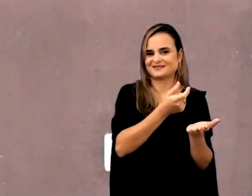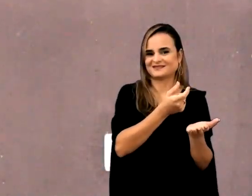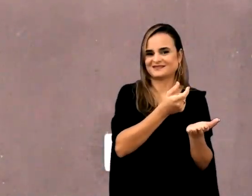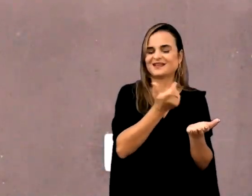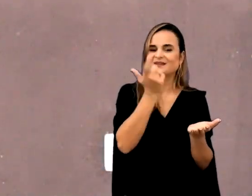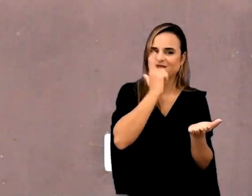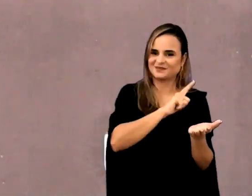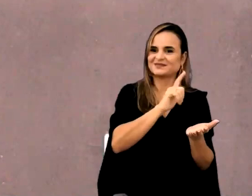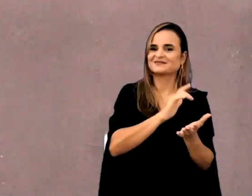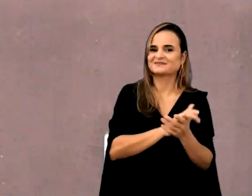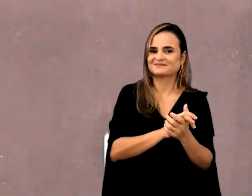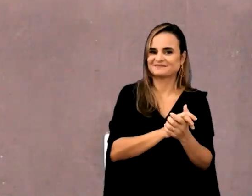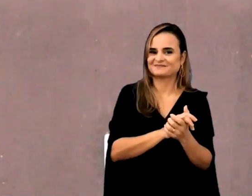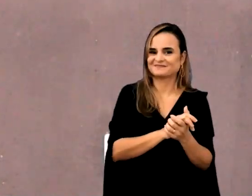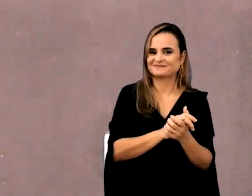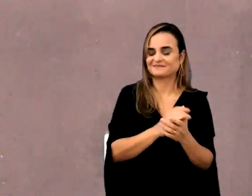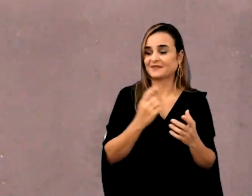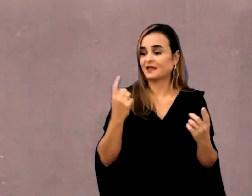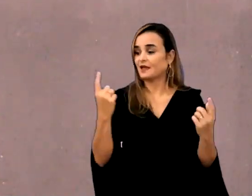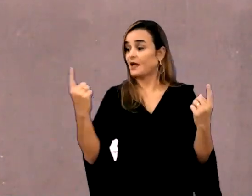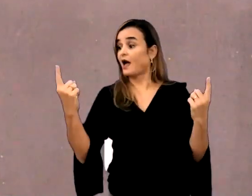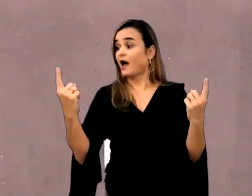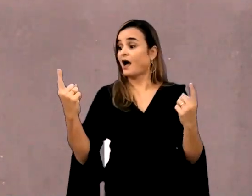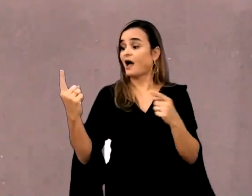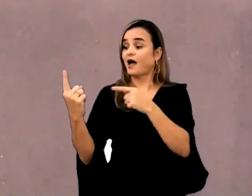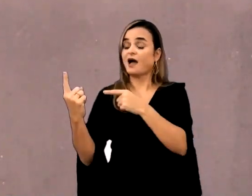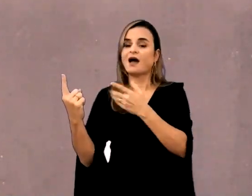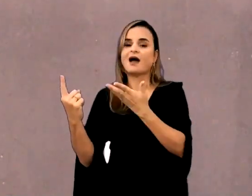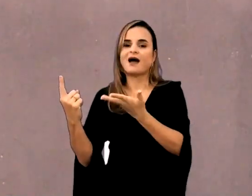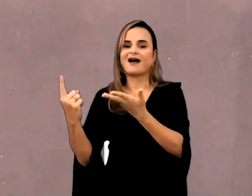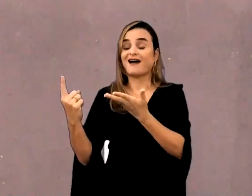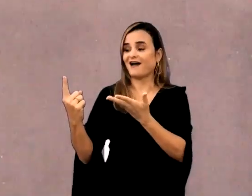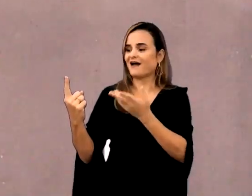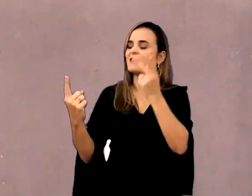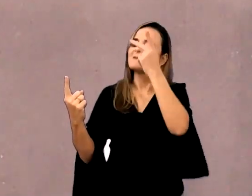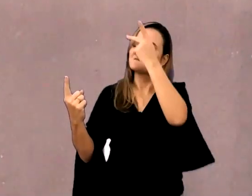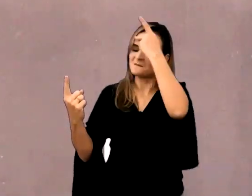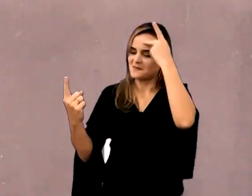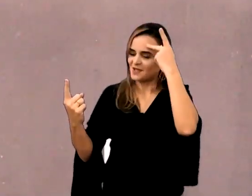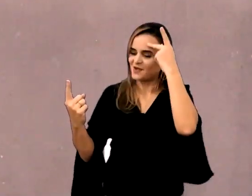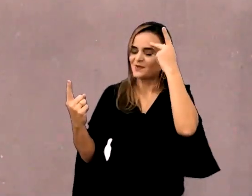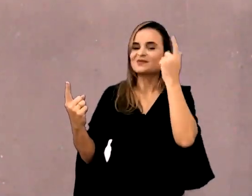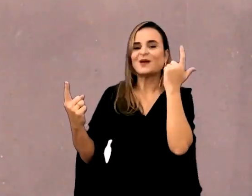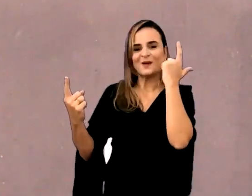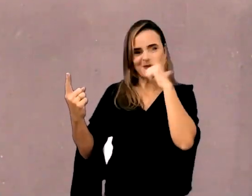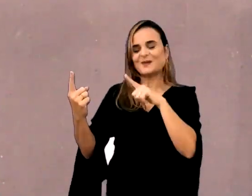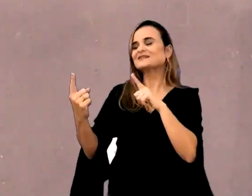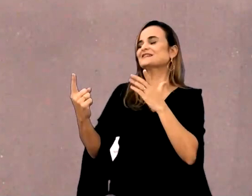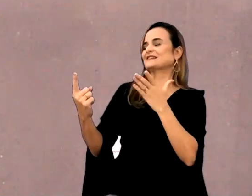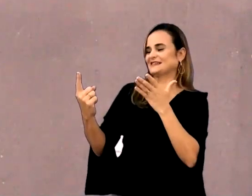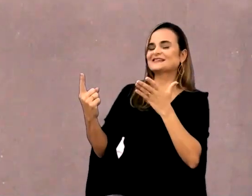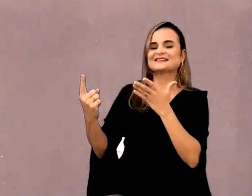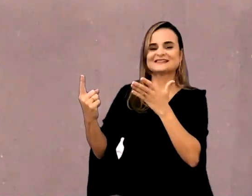Mas o caminho largo é espaçoso e diz que muitos vão entrar por ele.